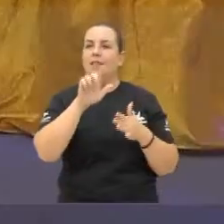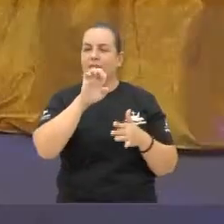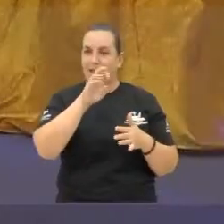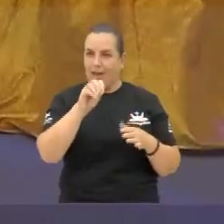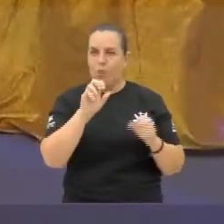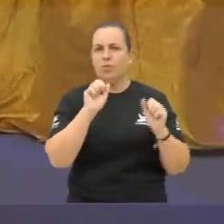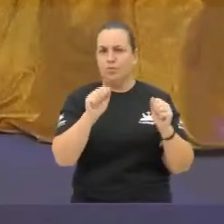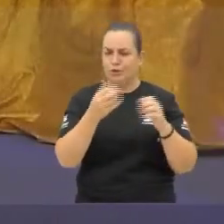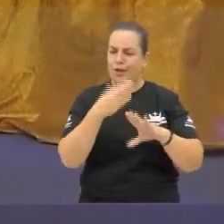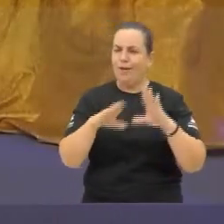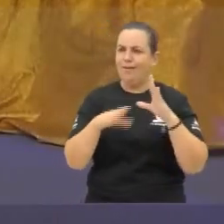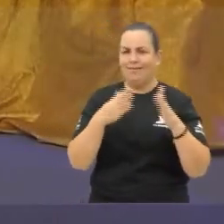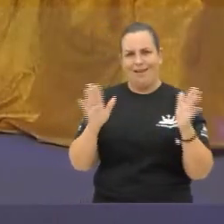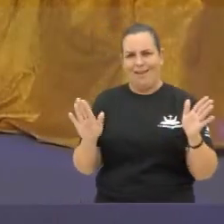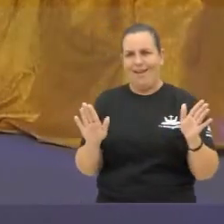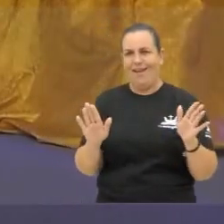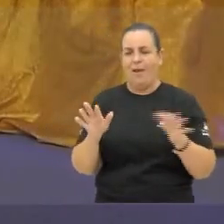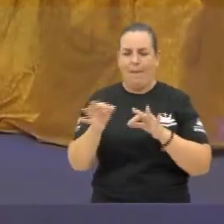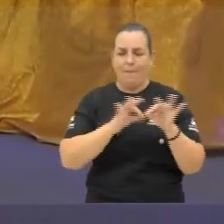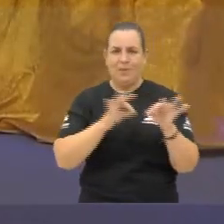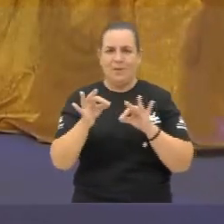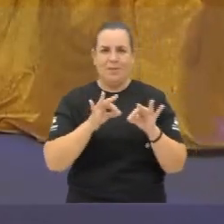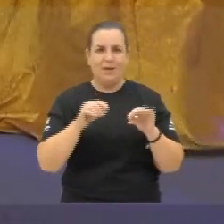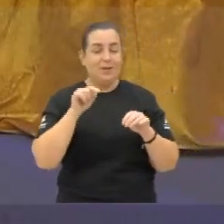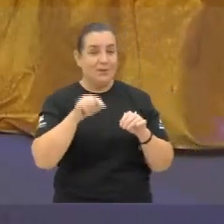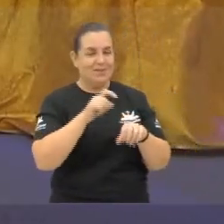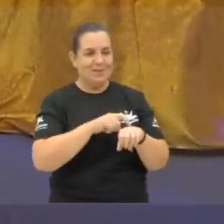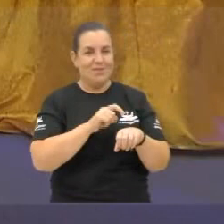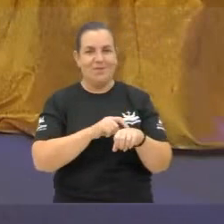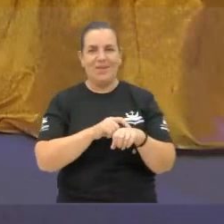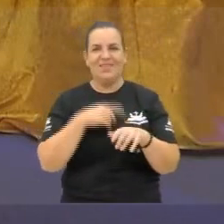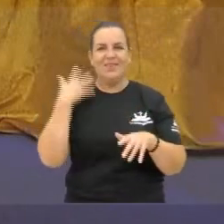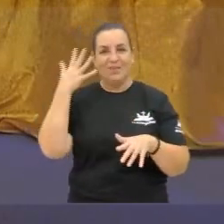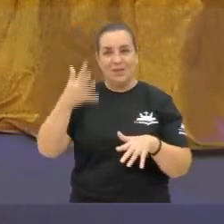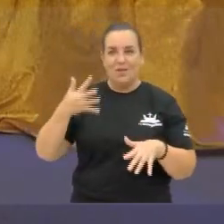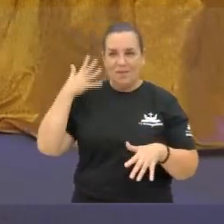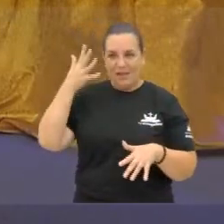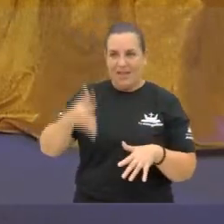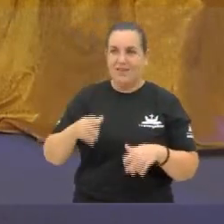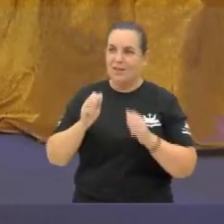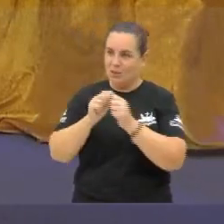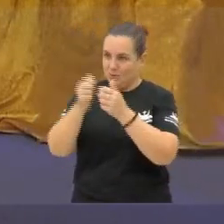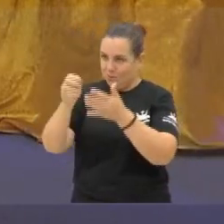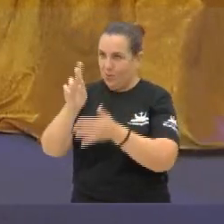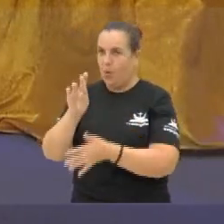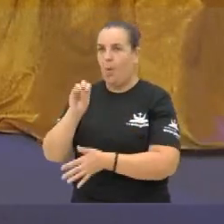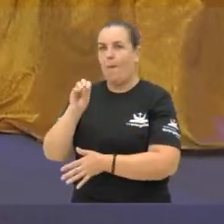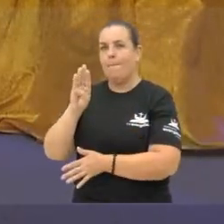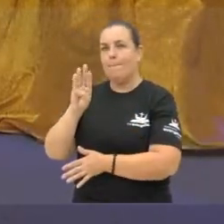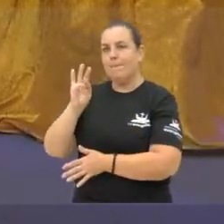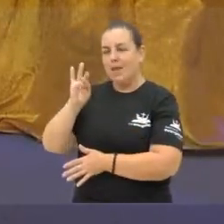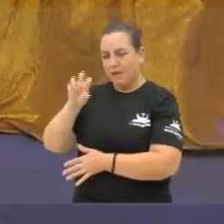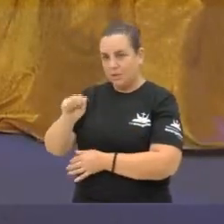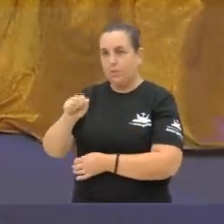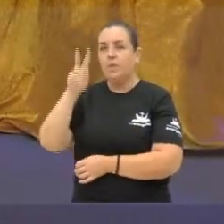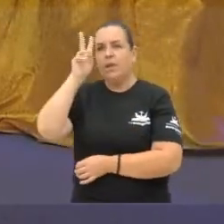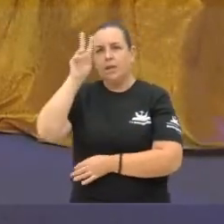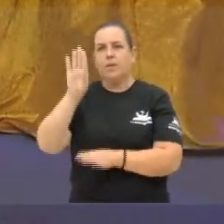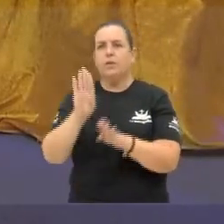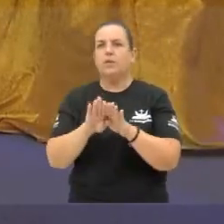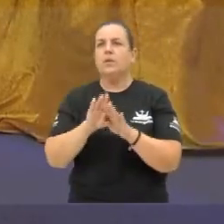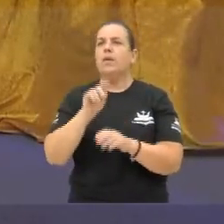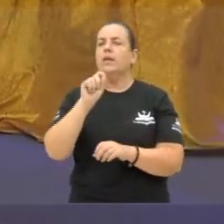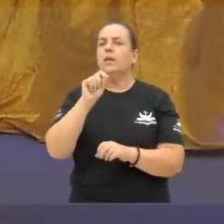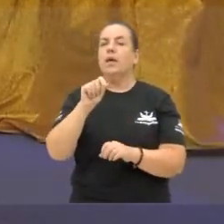cantar uma canção, preparando esse momento de pregação com Roberto Tanuz. Lembrando que